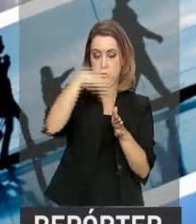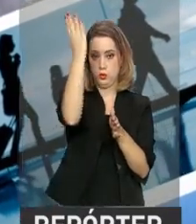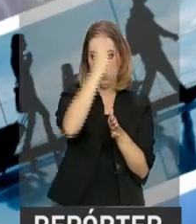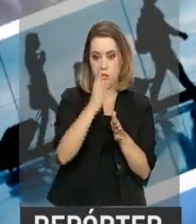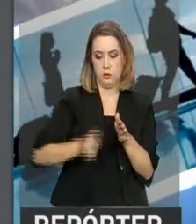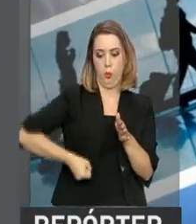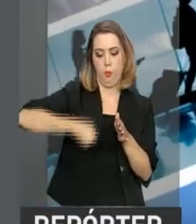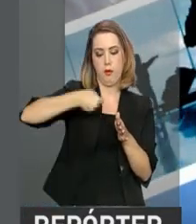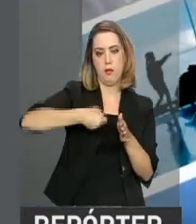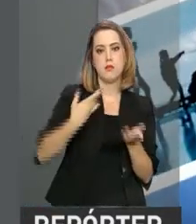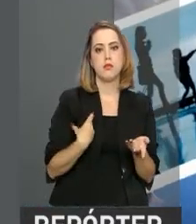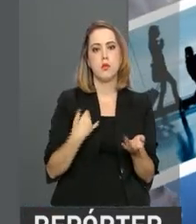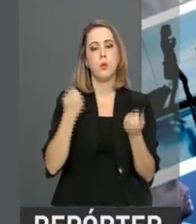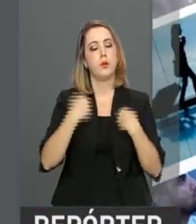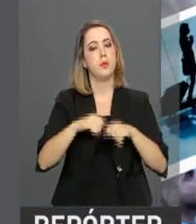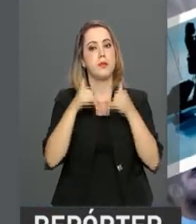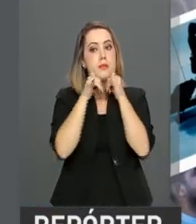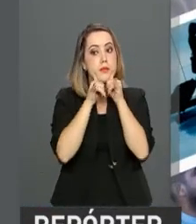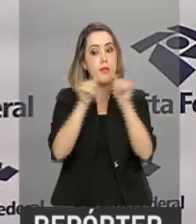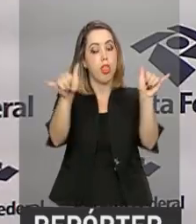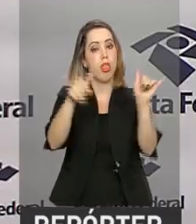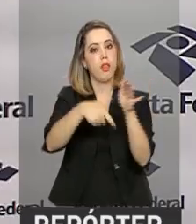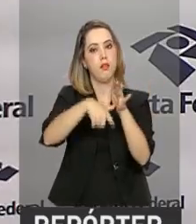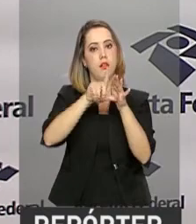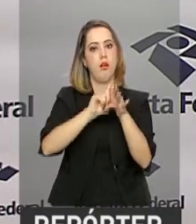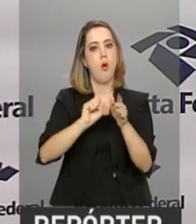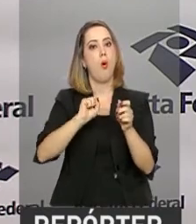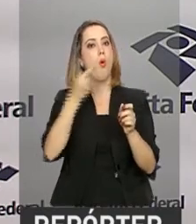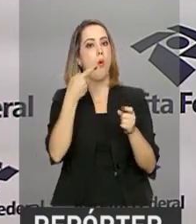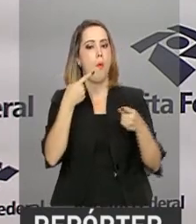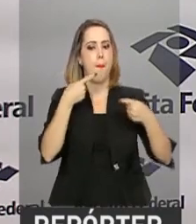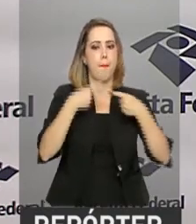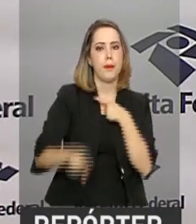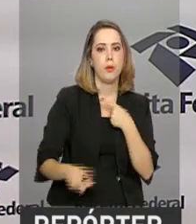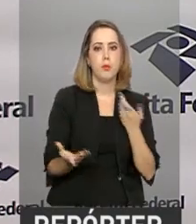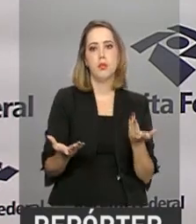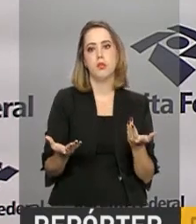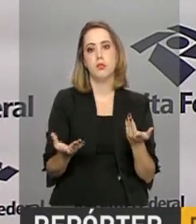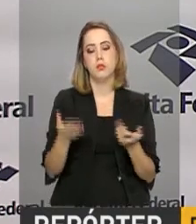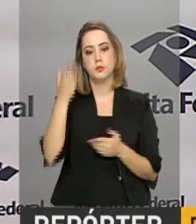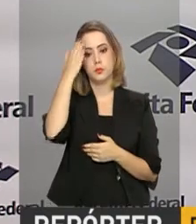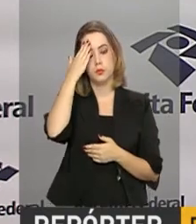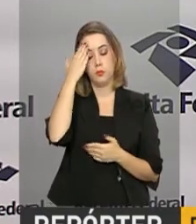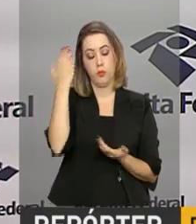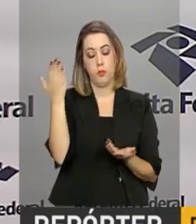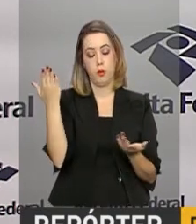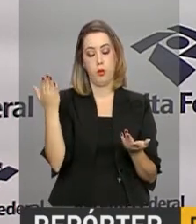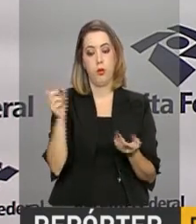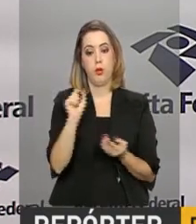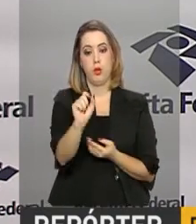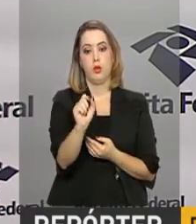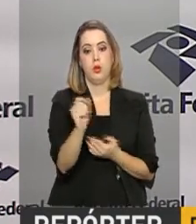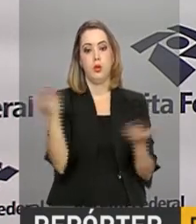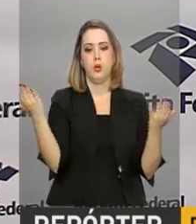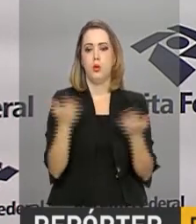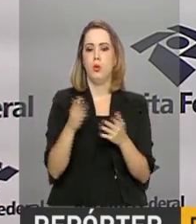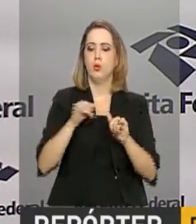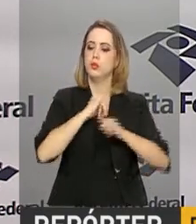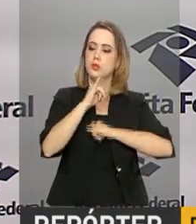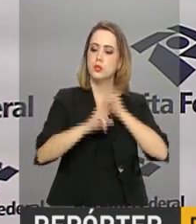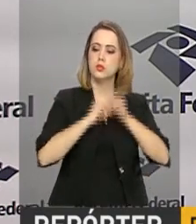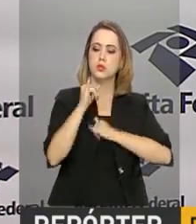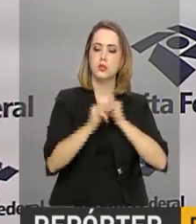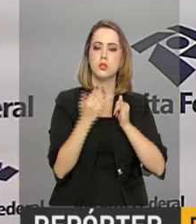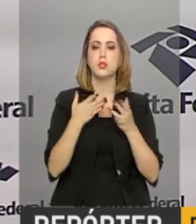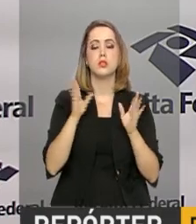deve ser declarado eo que é proibido a página hoje ela tá inteligentemente organizada é com foco no